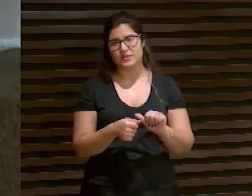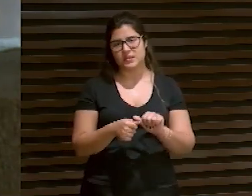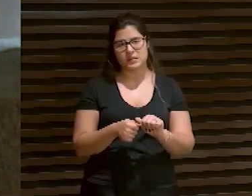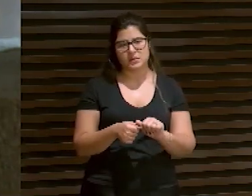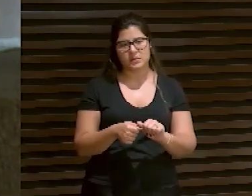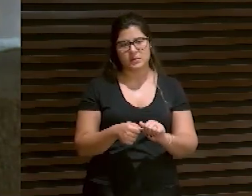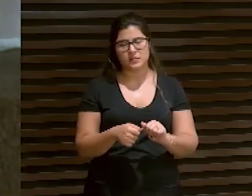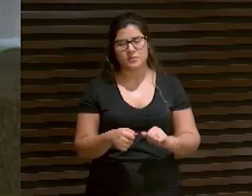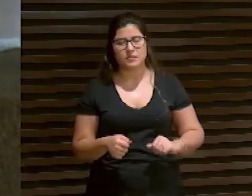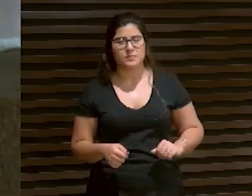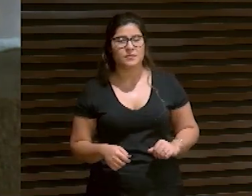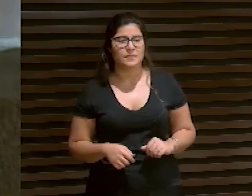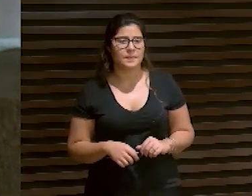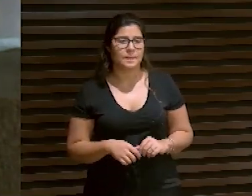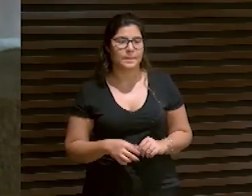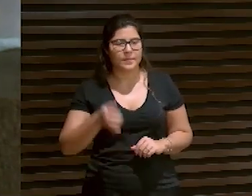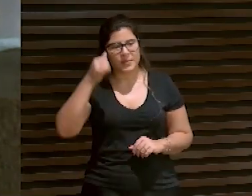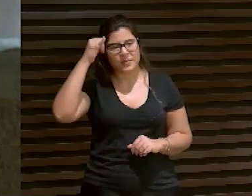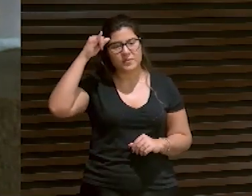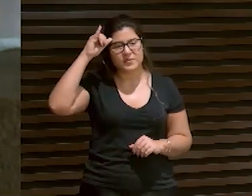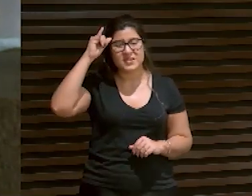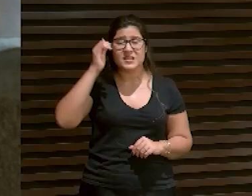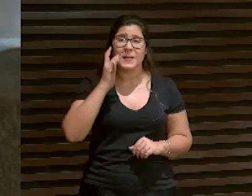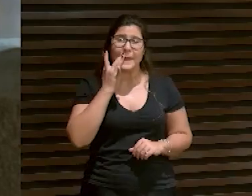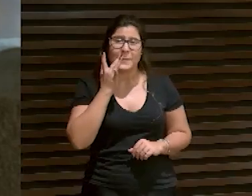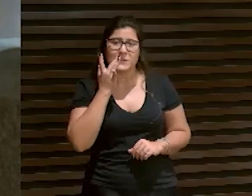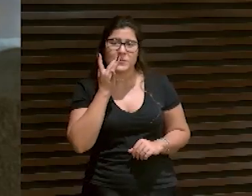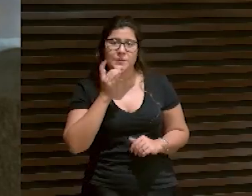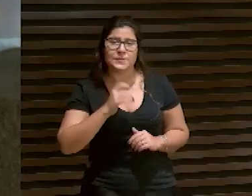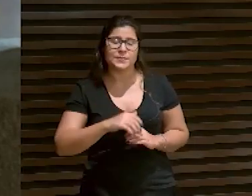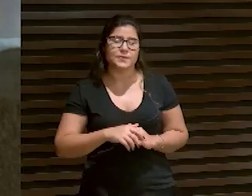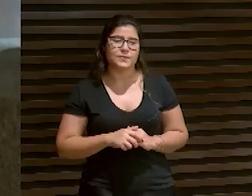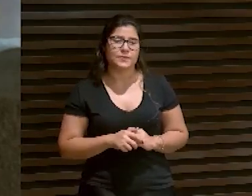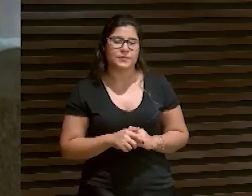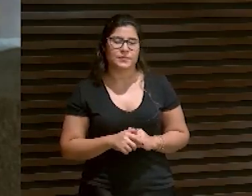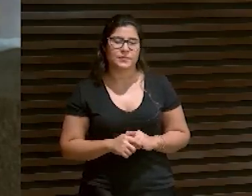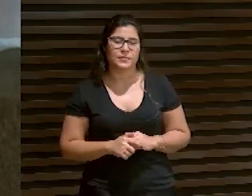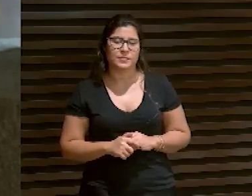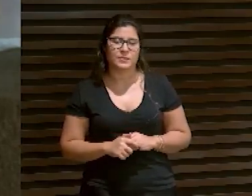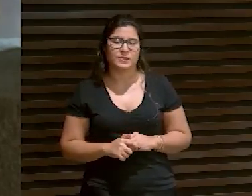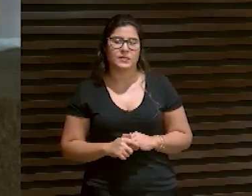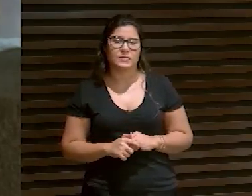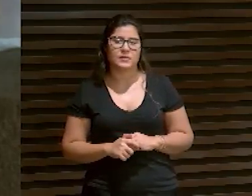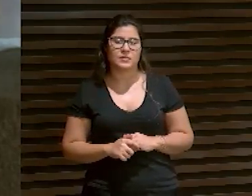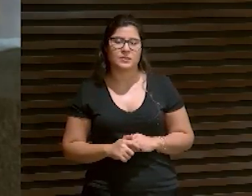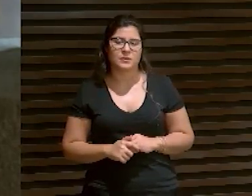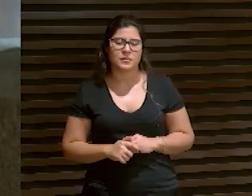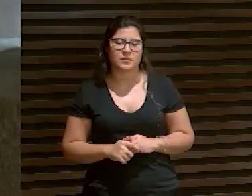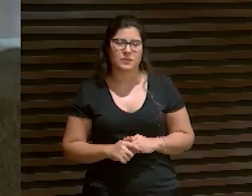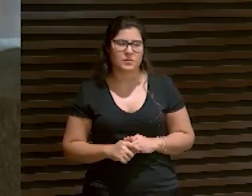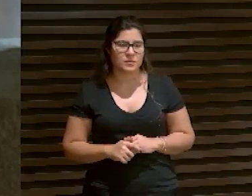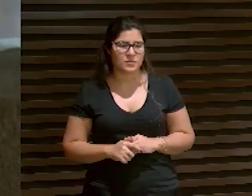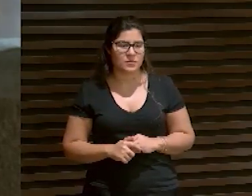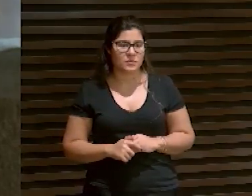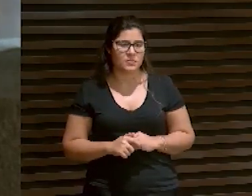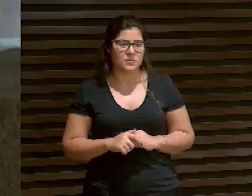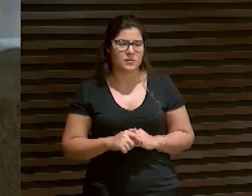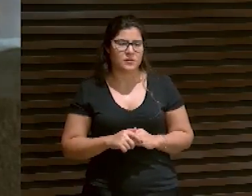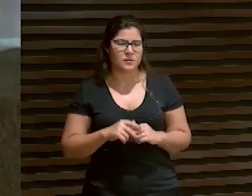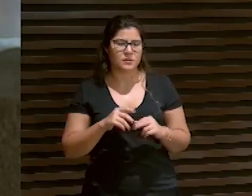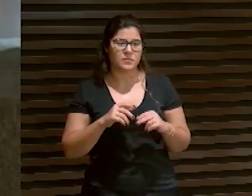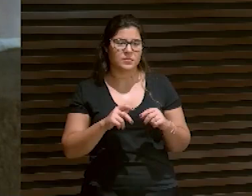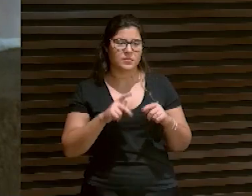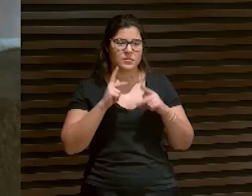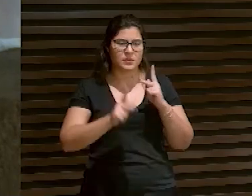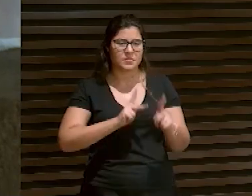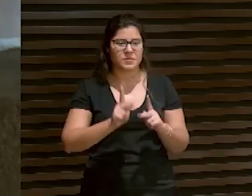é isso que ele fala em Êxodo 32, está lá o texto. Ele literalmente falou que ele tacou as coisas no forno e saiu um bezerro de ouro.